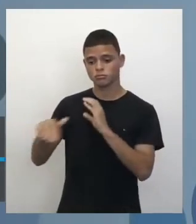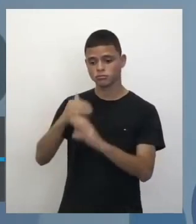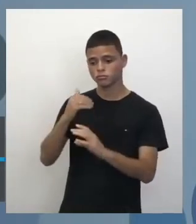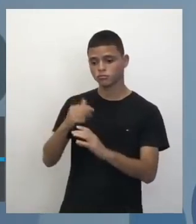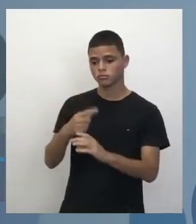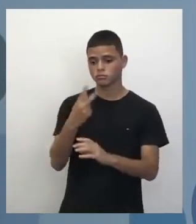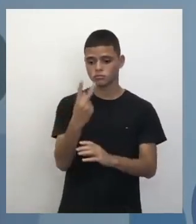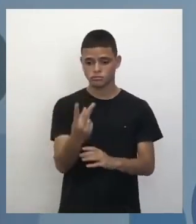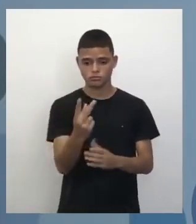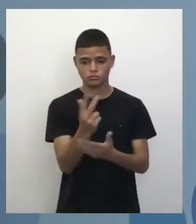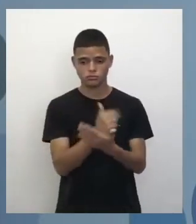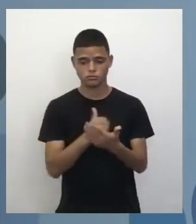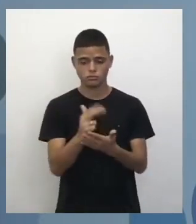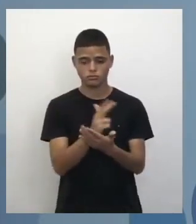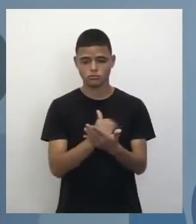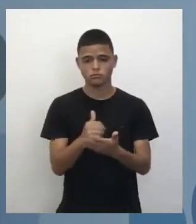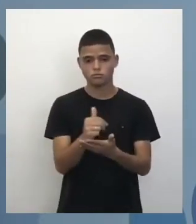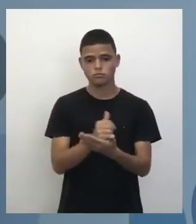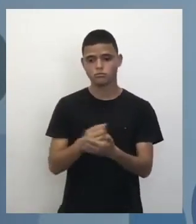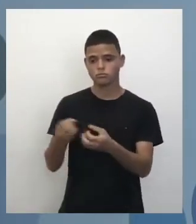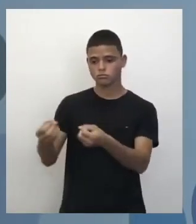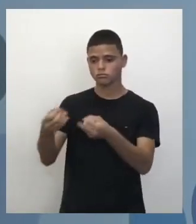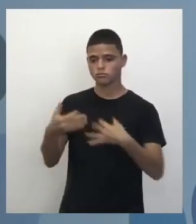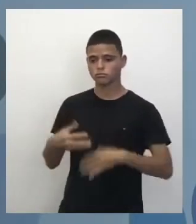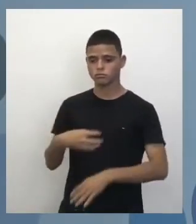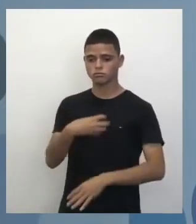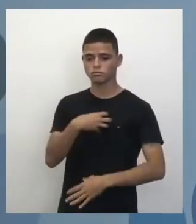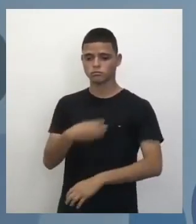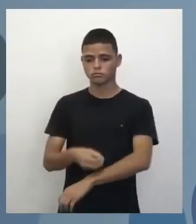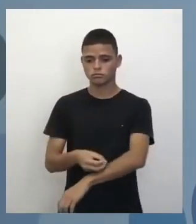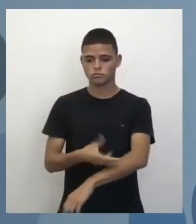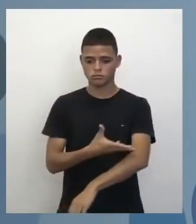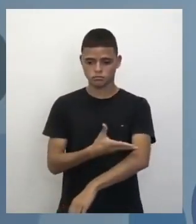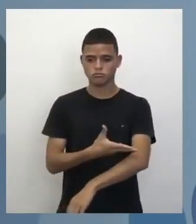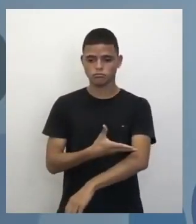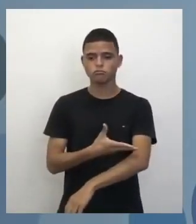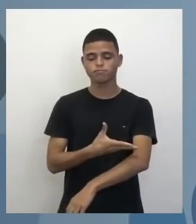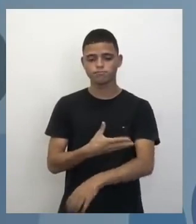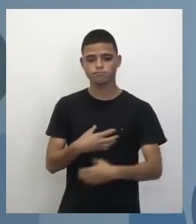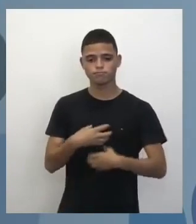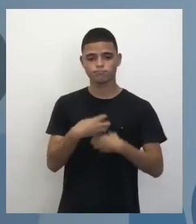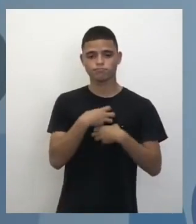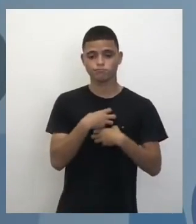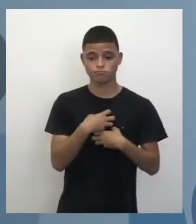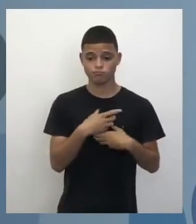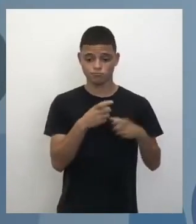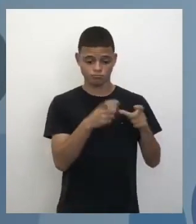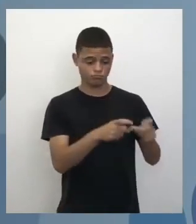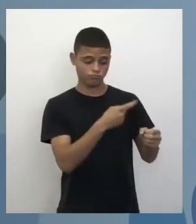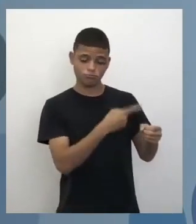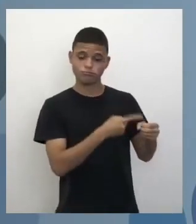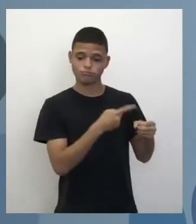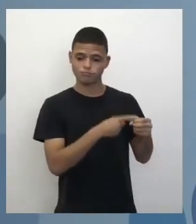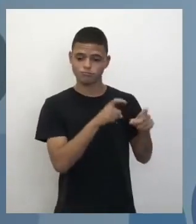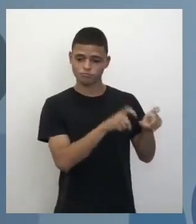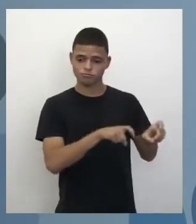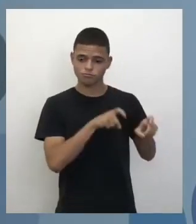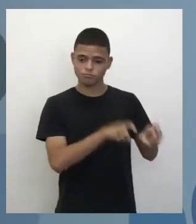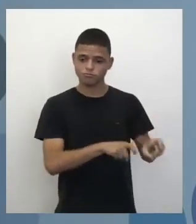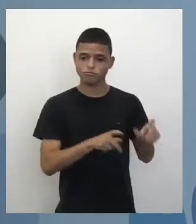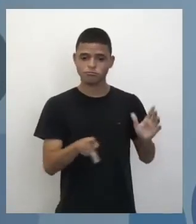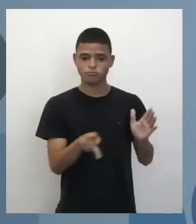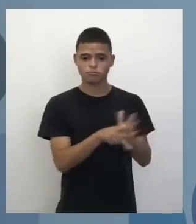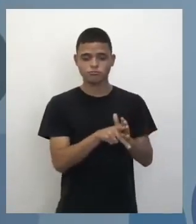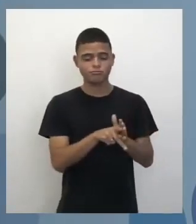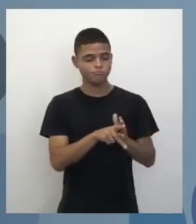2 imagens e falou para mim sobre os sentimentos que essas imagens, que é a cidadezinha do interior dele, cidadezinha com